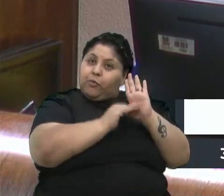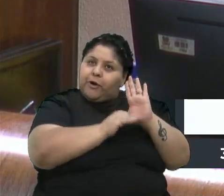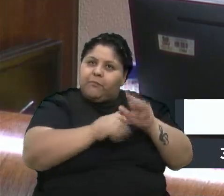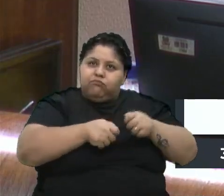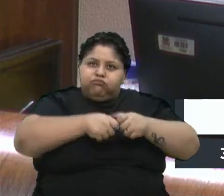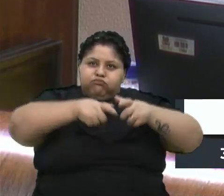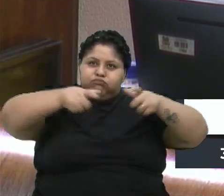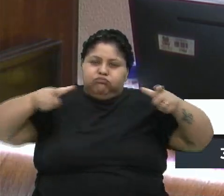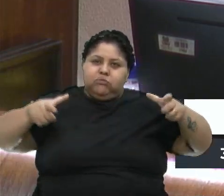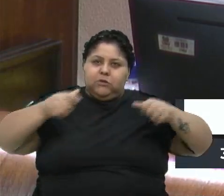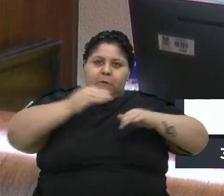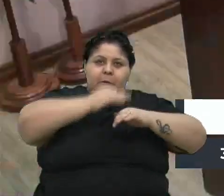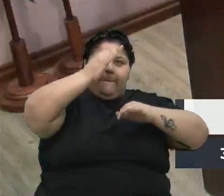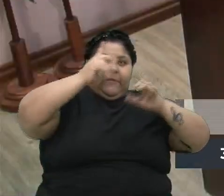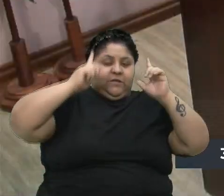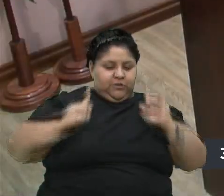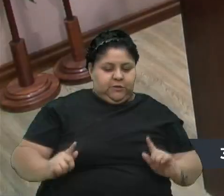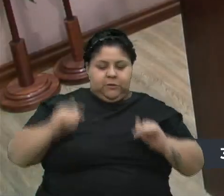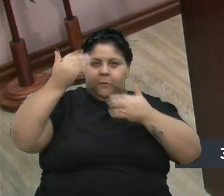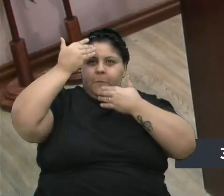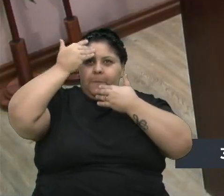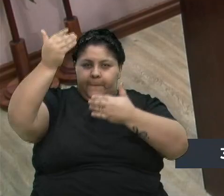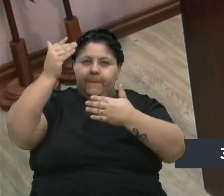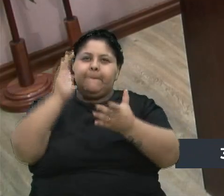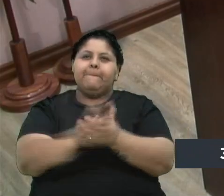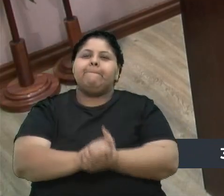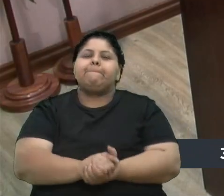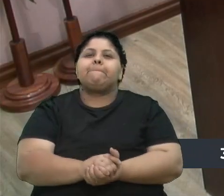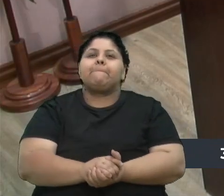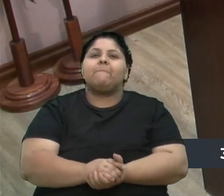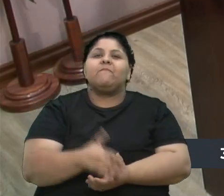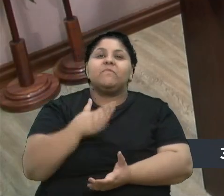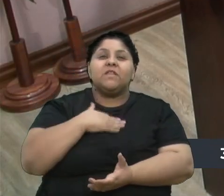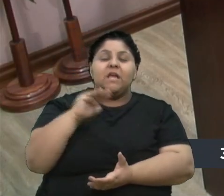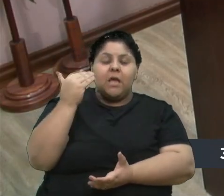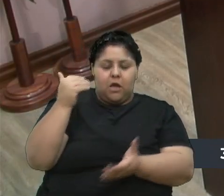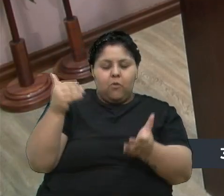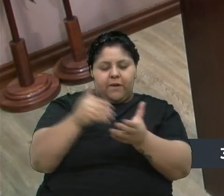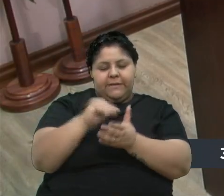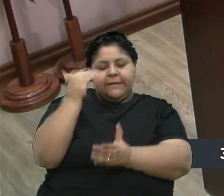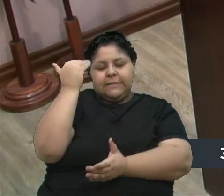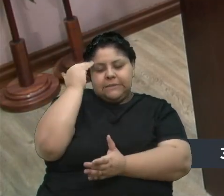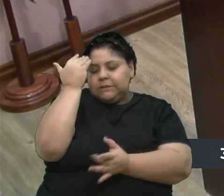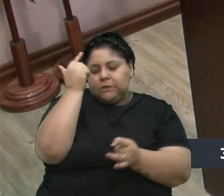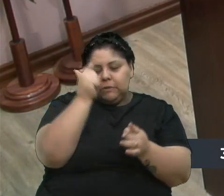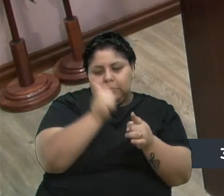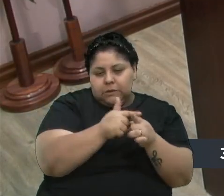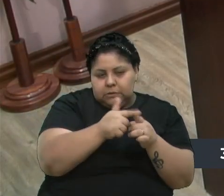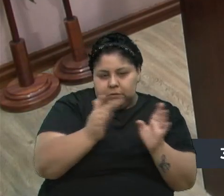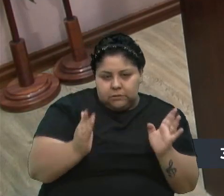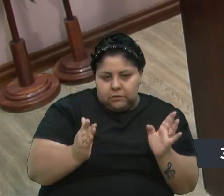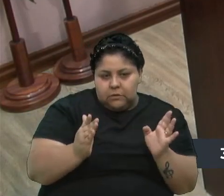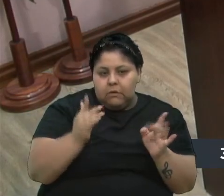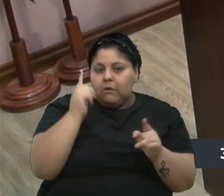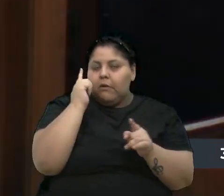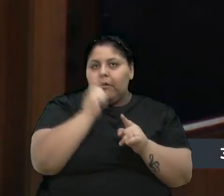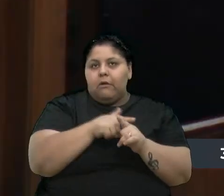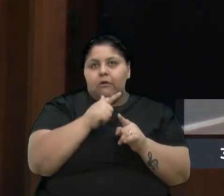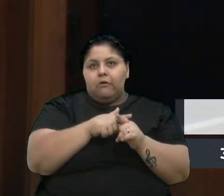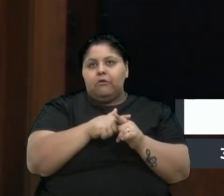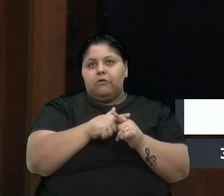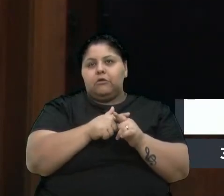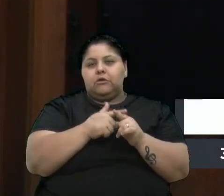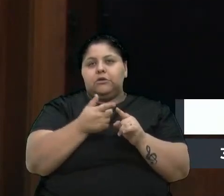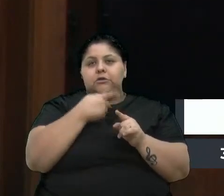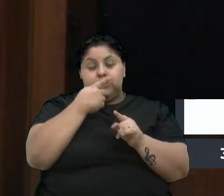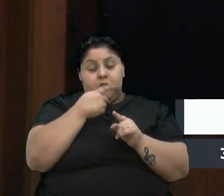que é o Mais Gestão. Obrigada. Obrigado, vereador. Eu até sei os porquês, né? E até sei o porquê saiu da outro que a senhora comentou